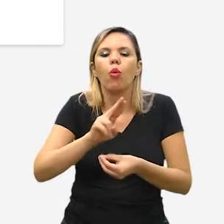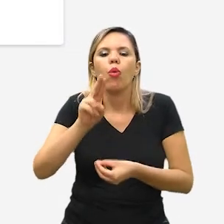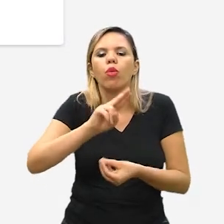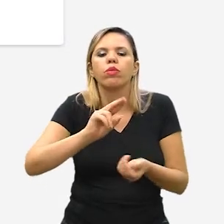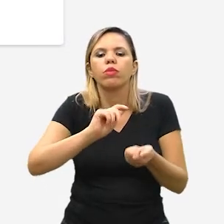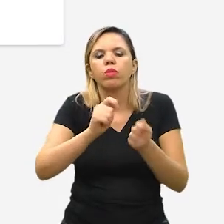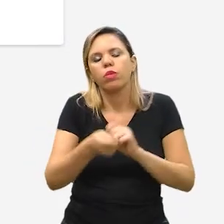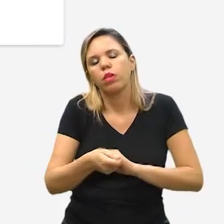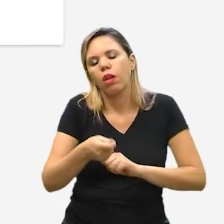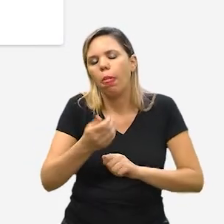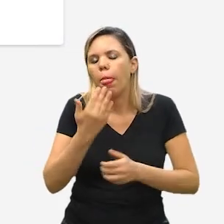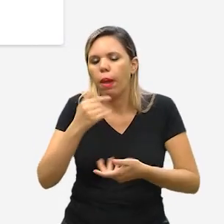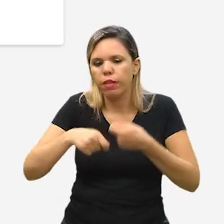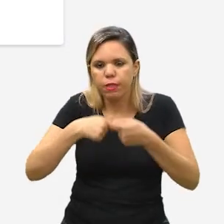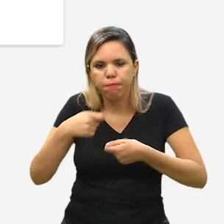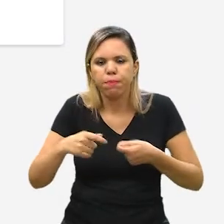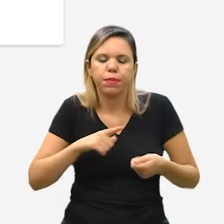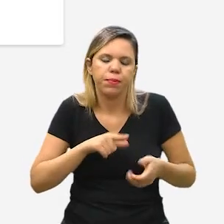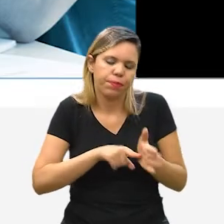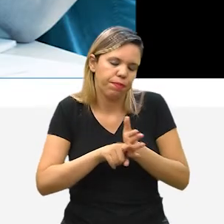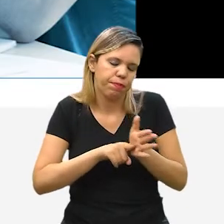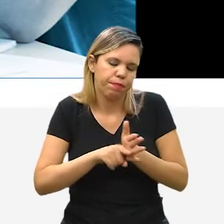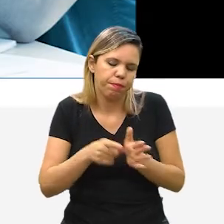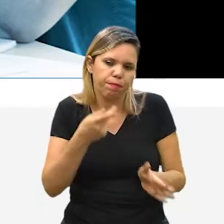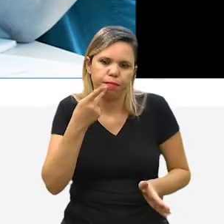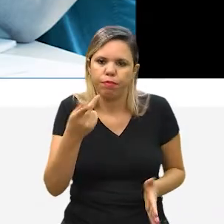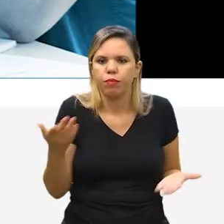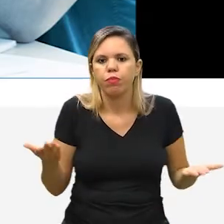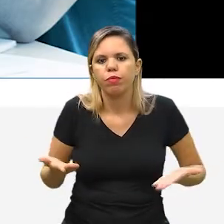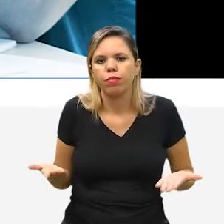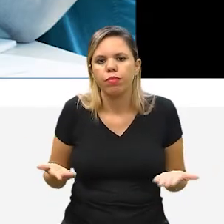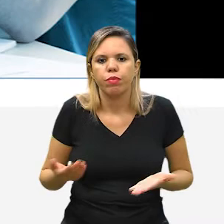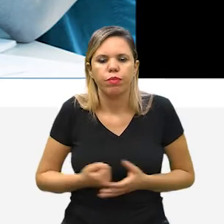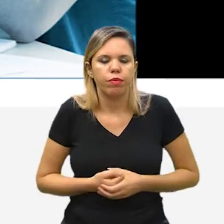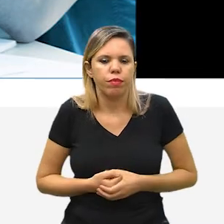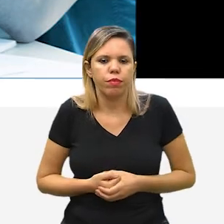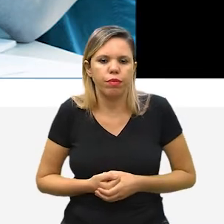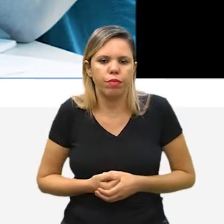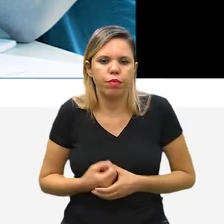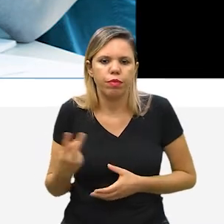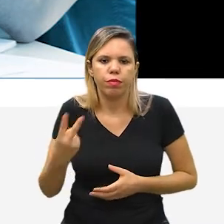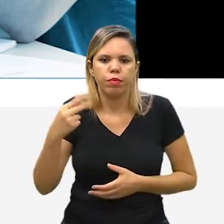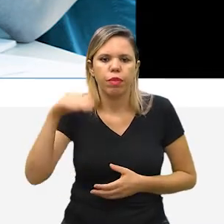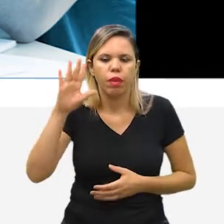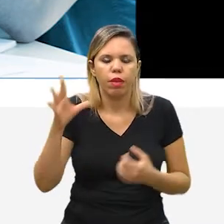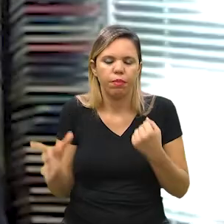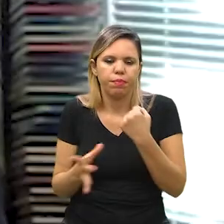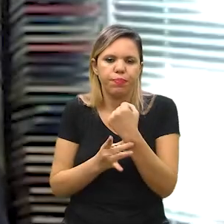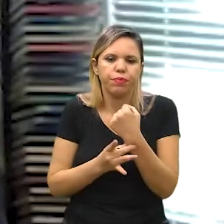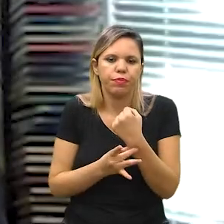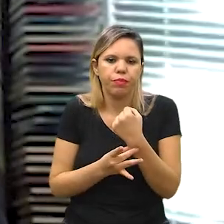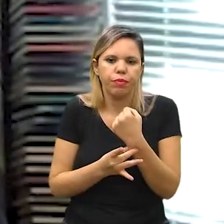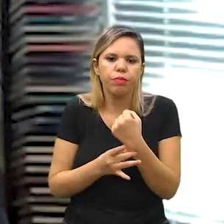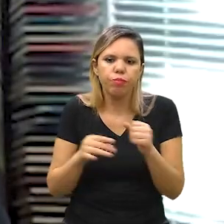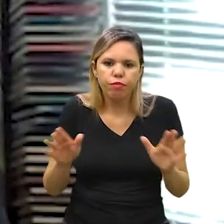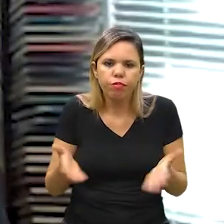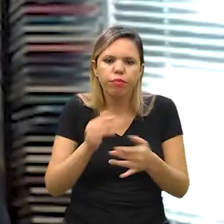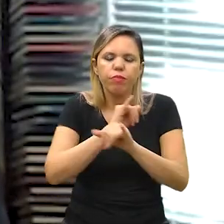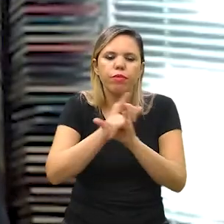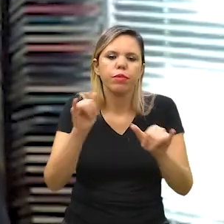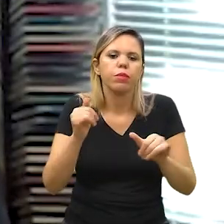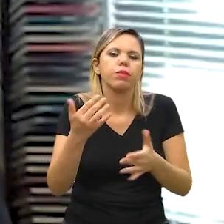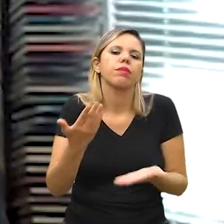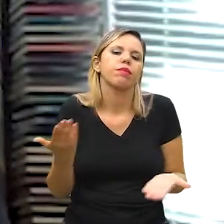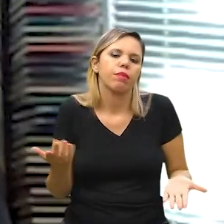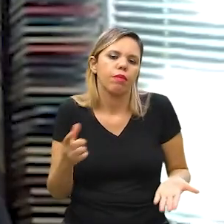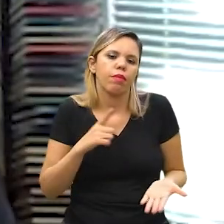alimentos. Afinal de contas, tem uma pesquisa que diz que hoje vale muito mais a segurança do que a